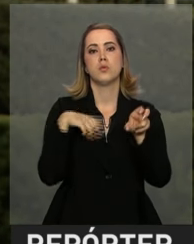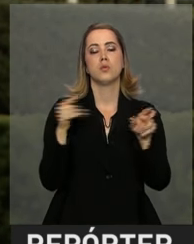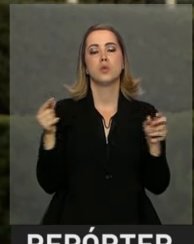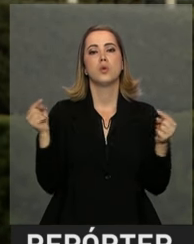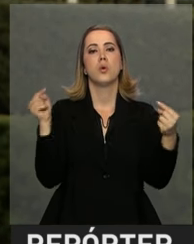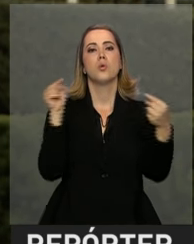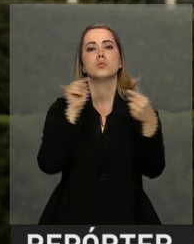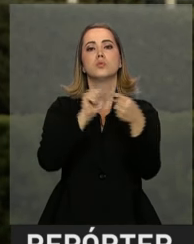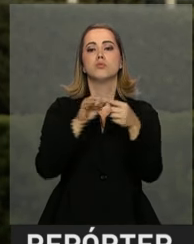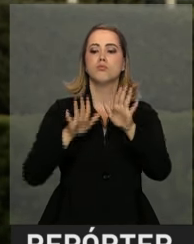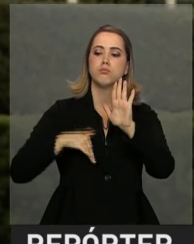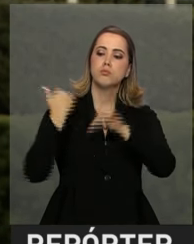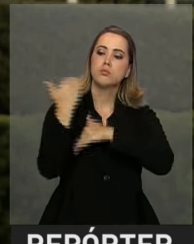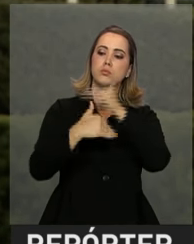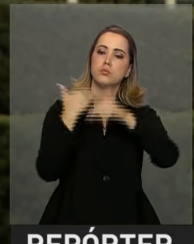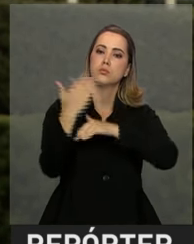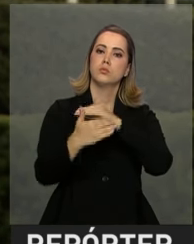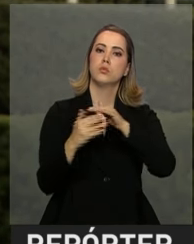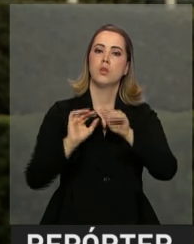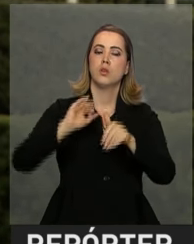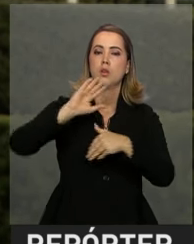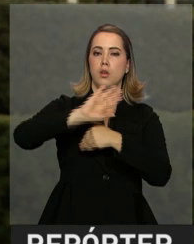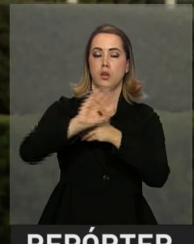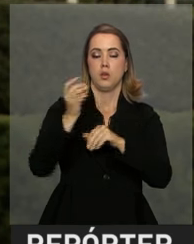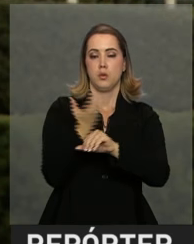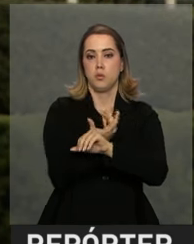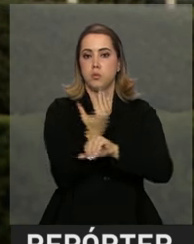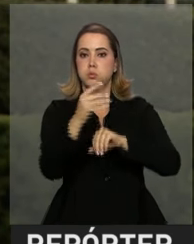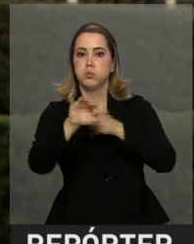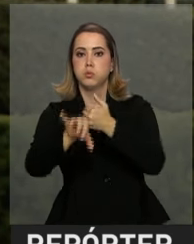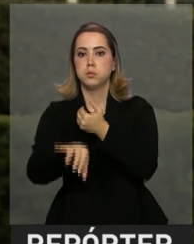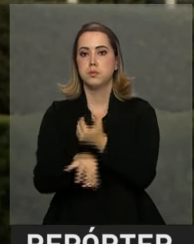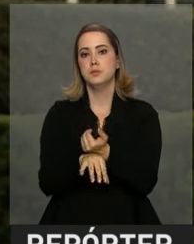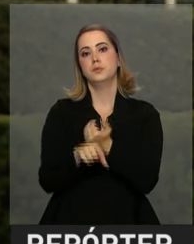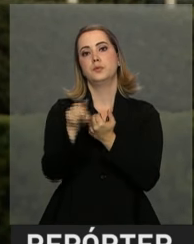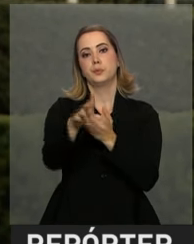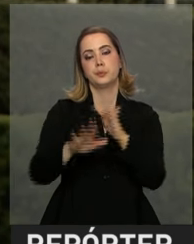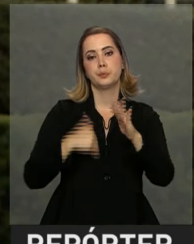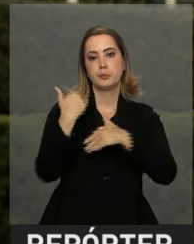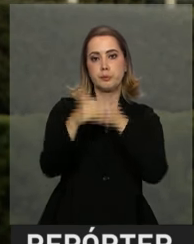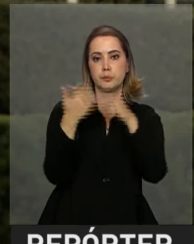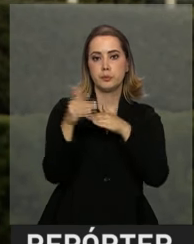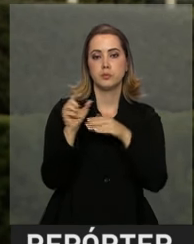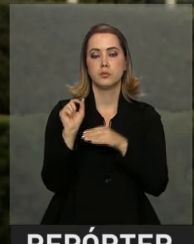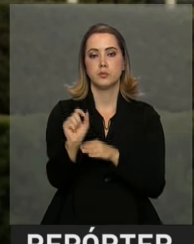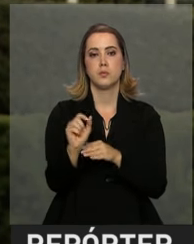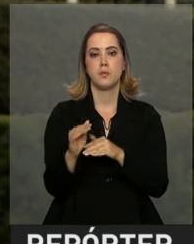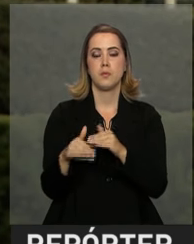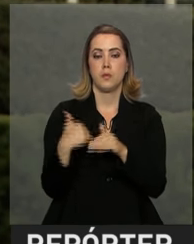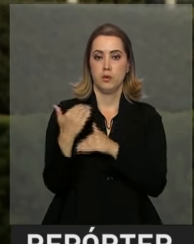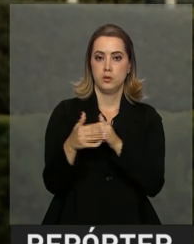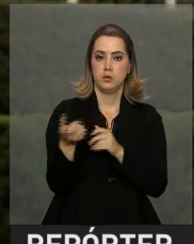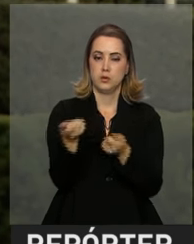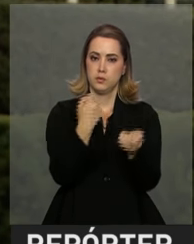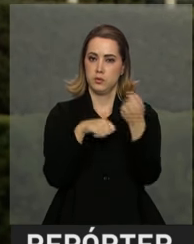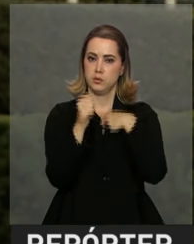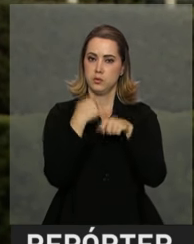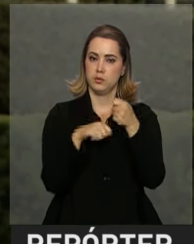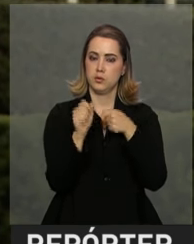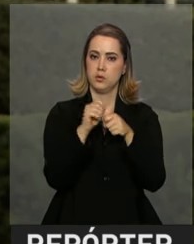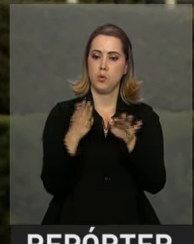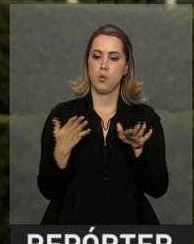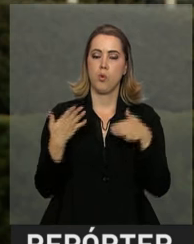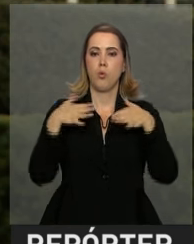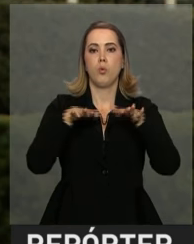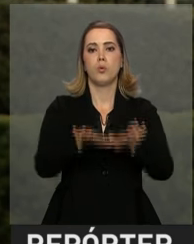objetivos de desenvolvimento sustentável da ONU, que visam promover um desenvolvimento econômico com